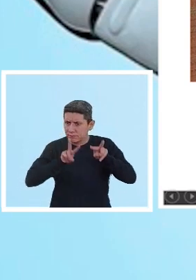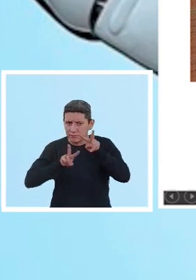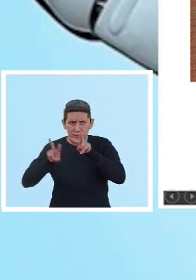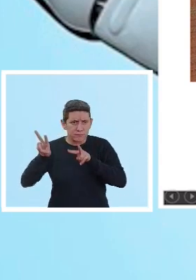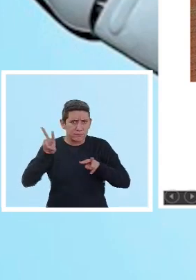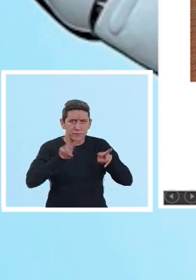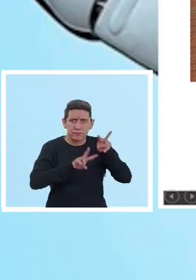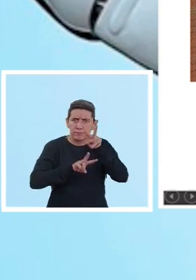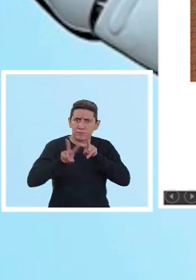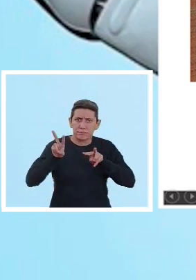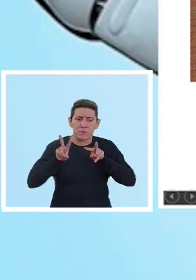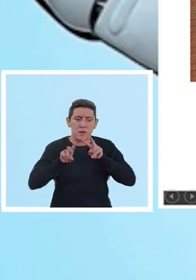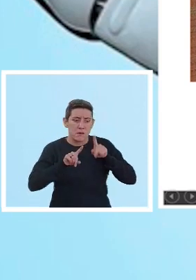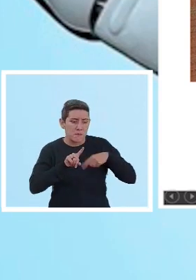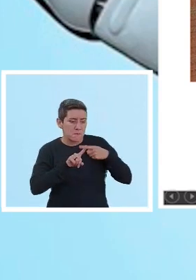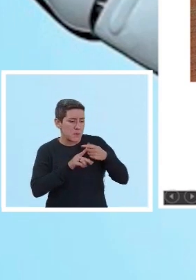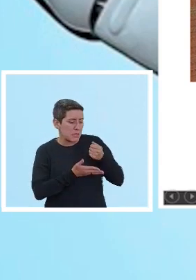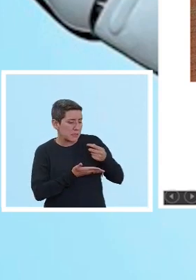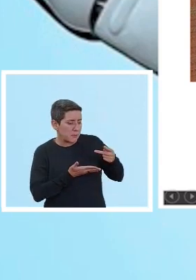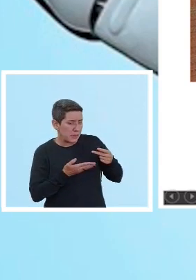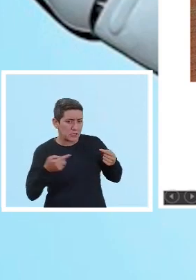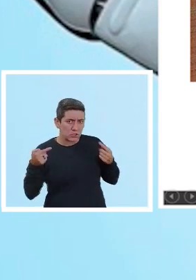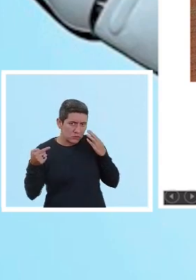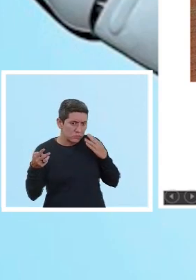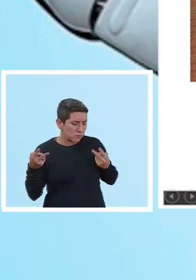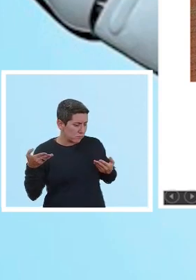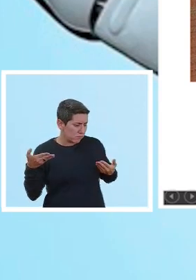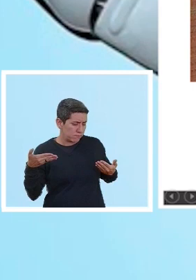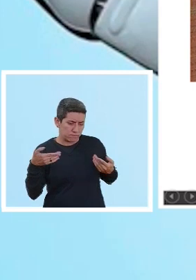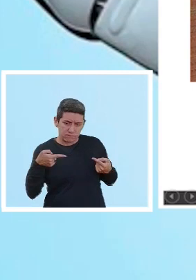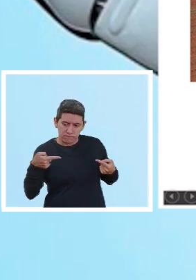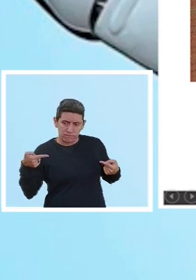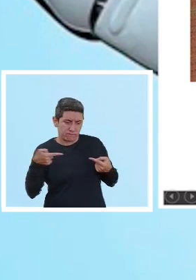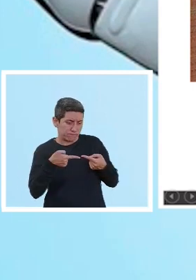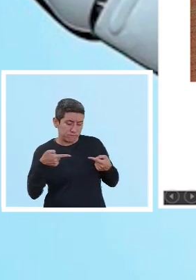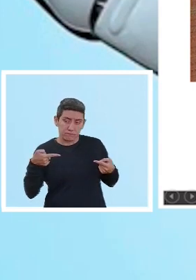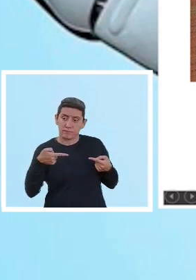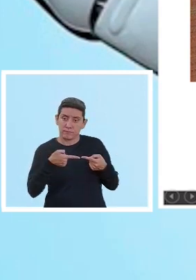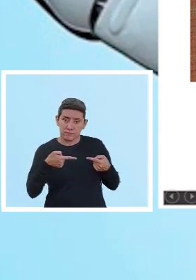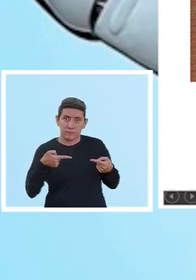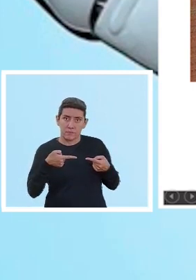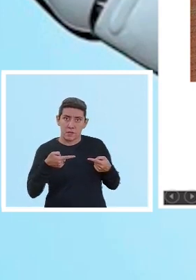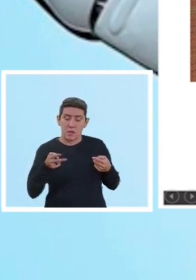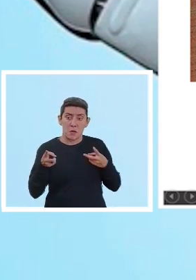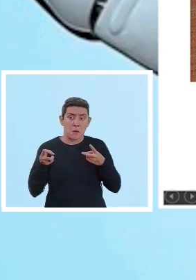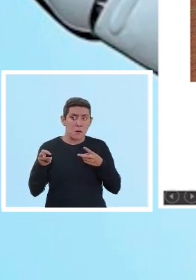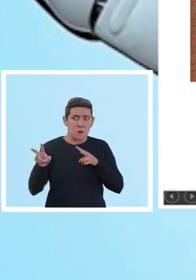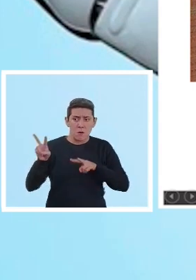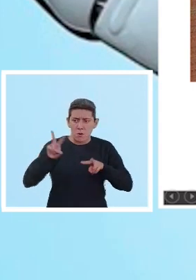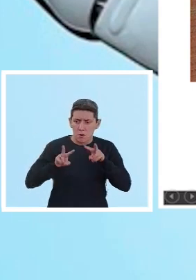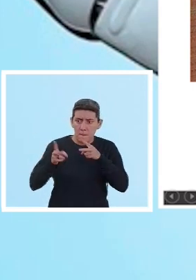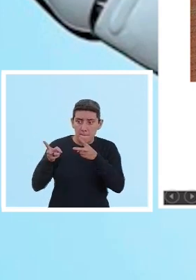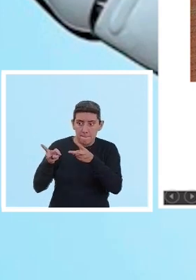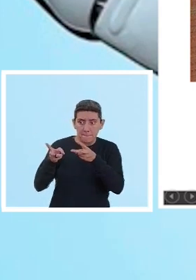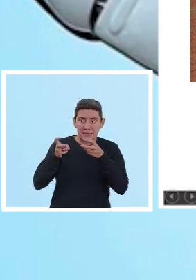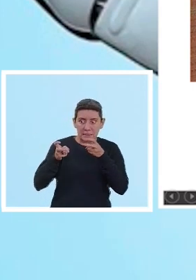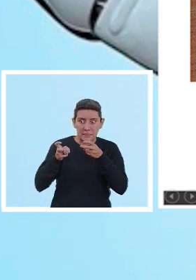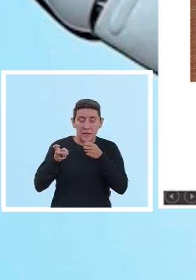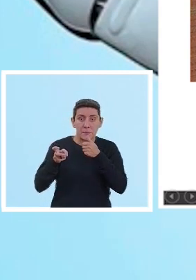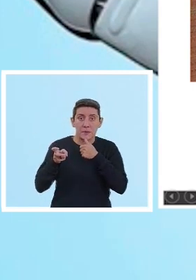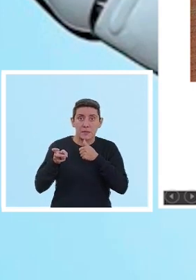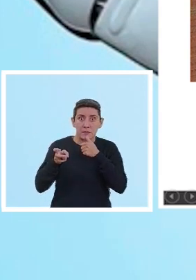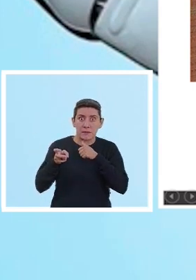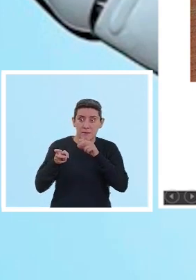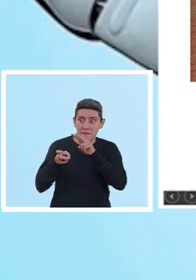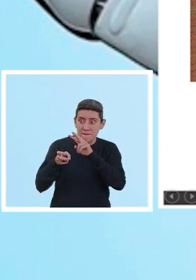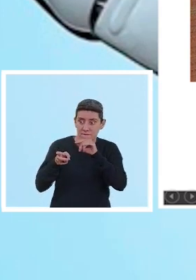acompanhado no no aplicativo então quando ele percebe um movimento de se unam